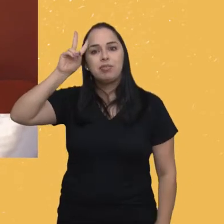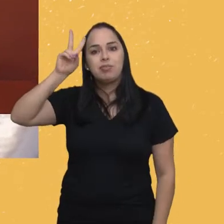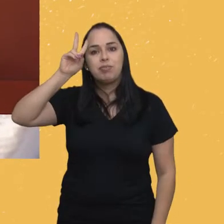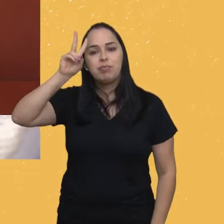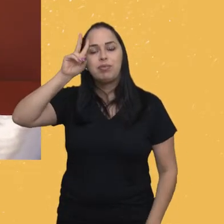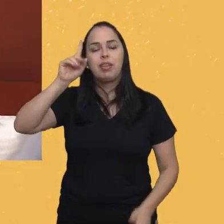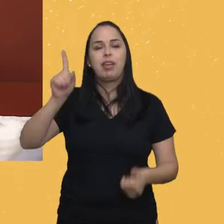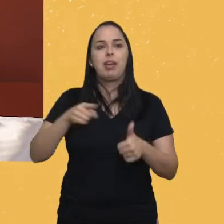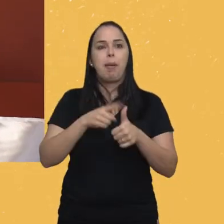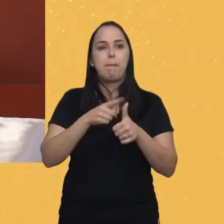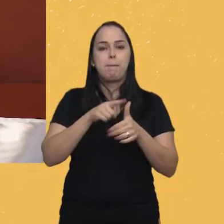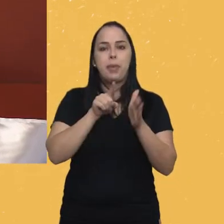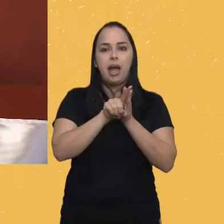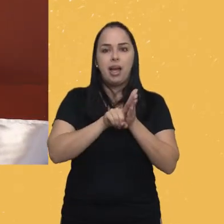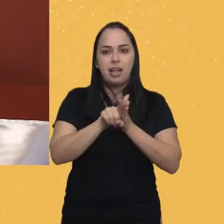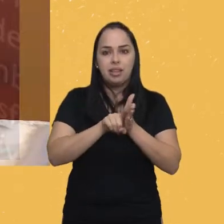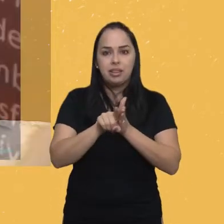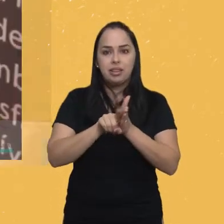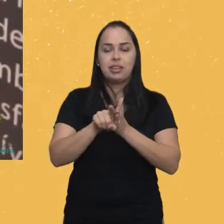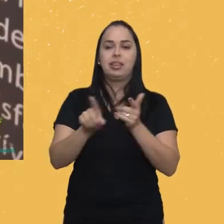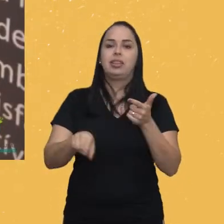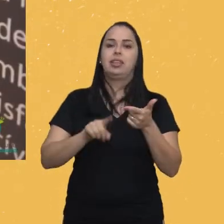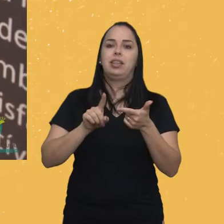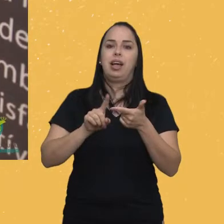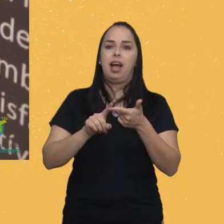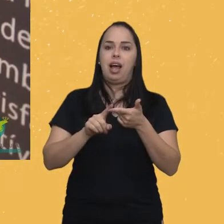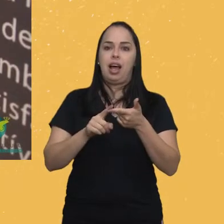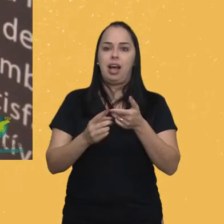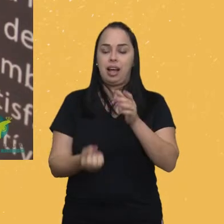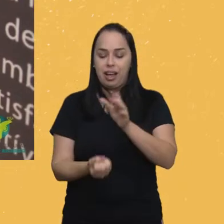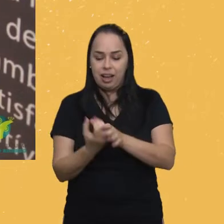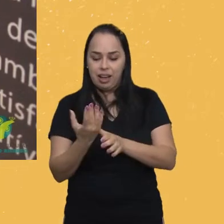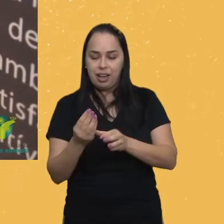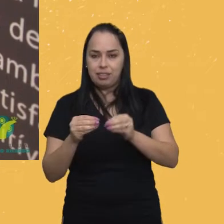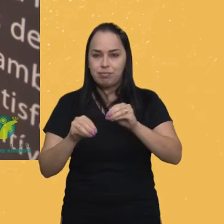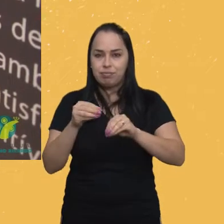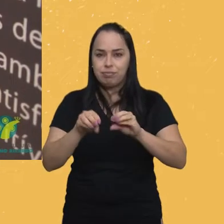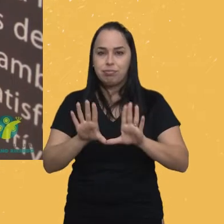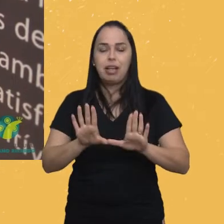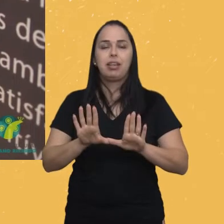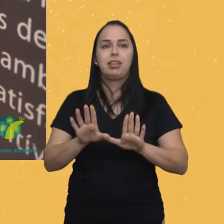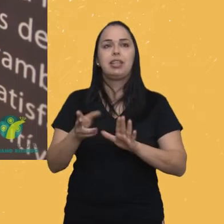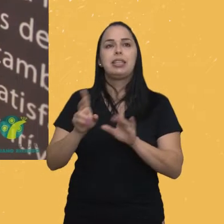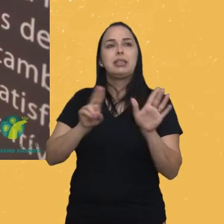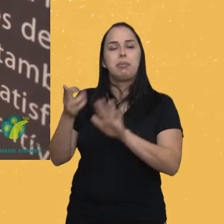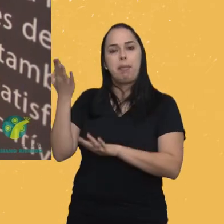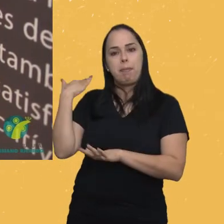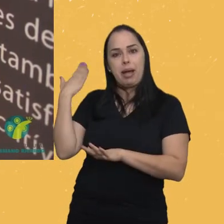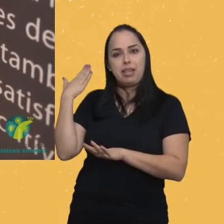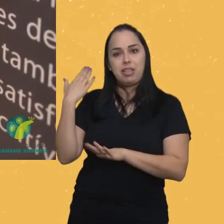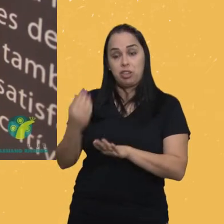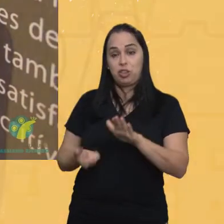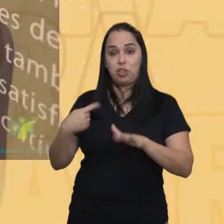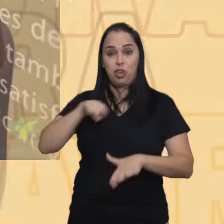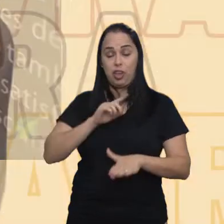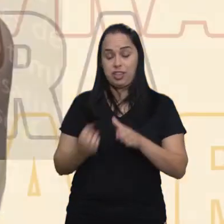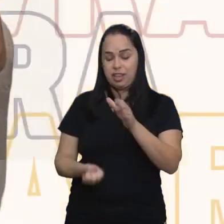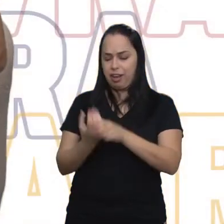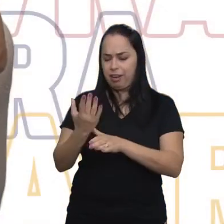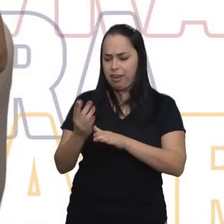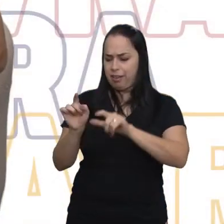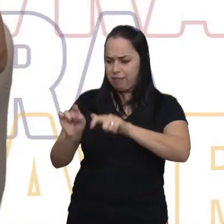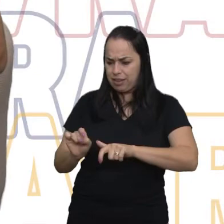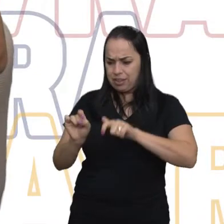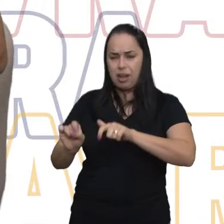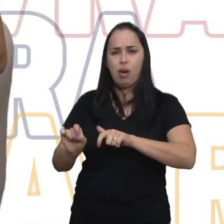as pesquisas, a gente ajuda eles a montarem, que nem agora, semana passada, nós montamos a Fazendinha. O que seria